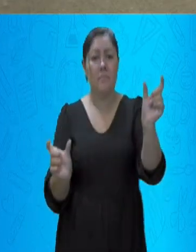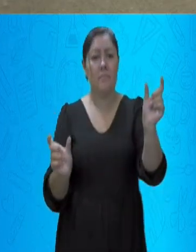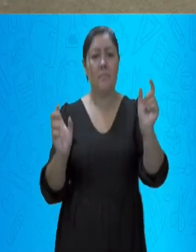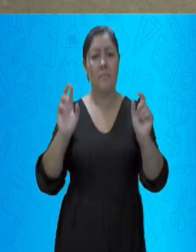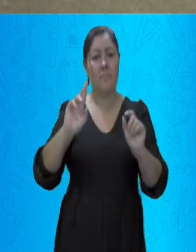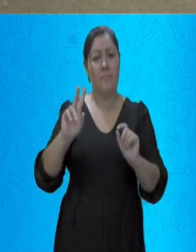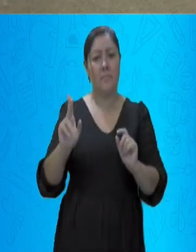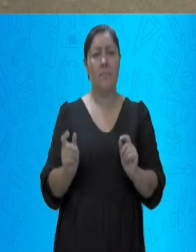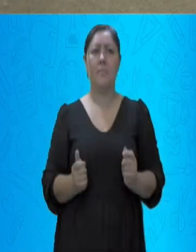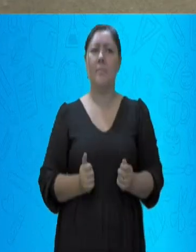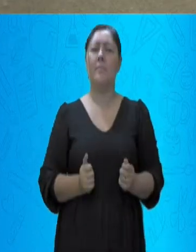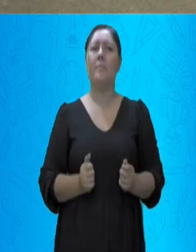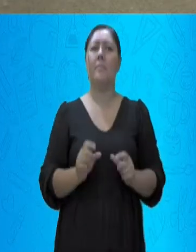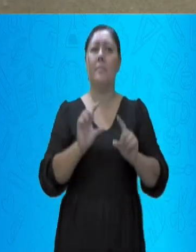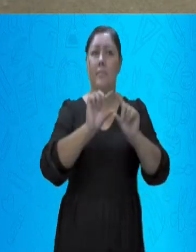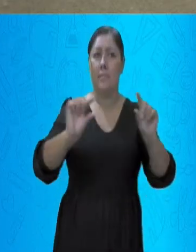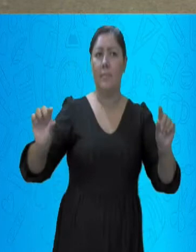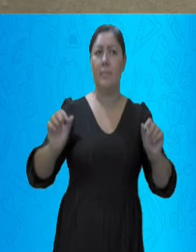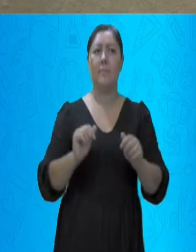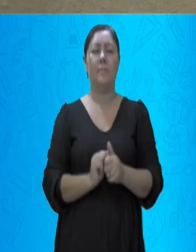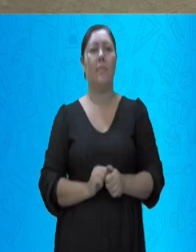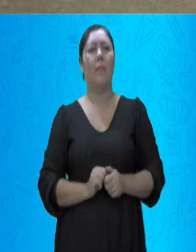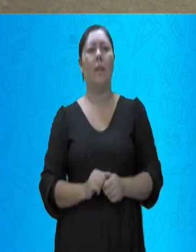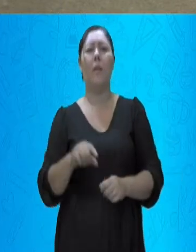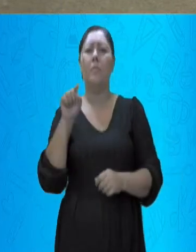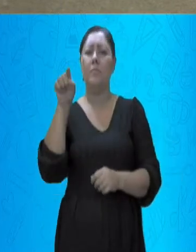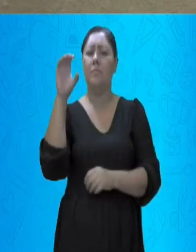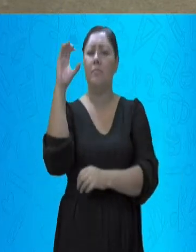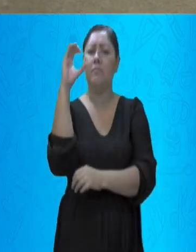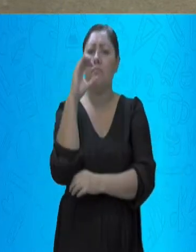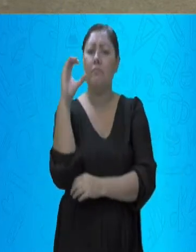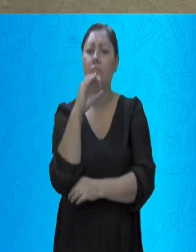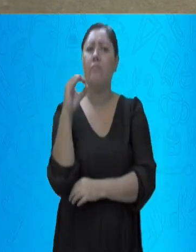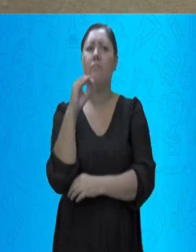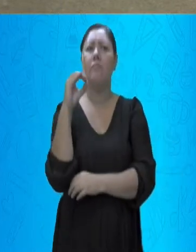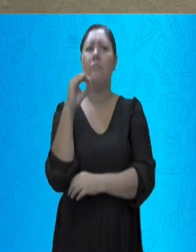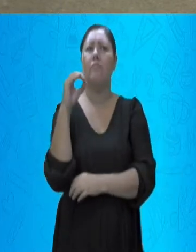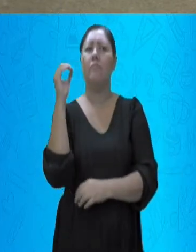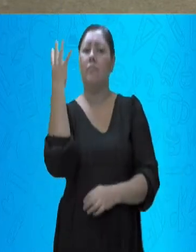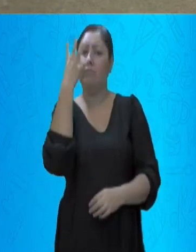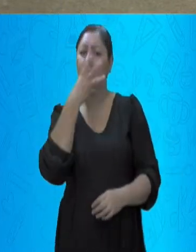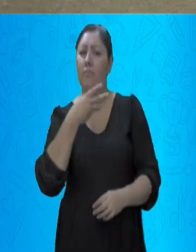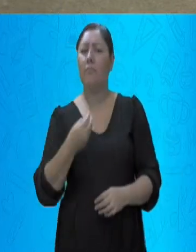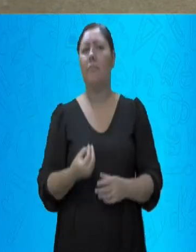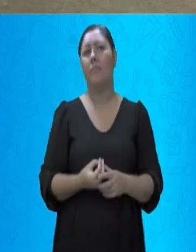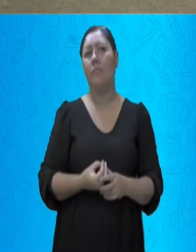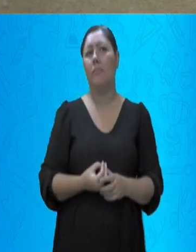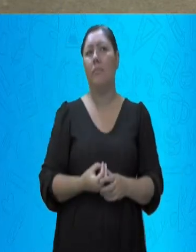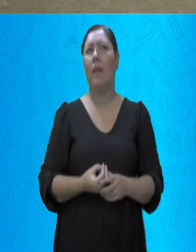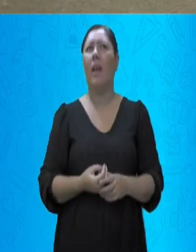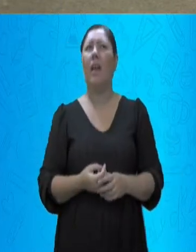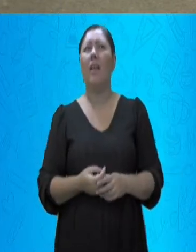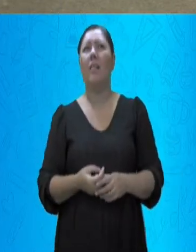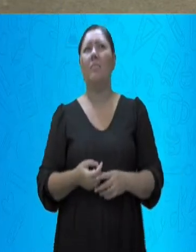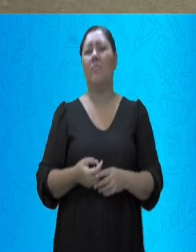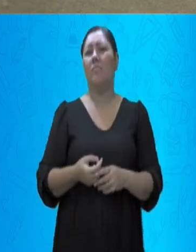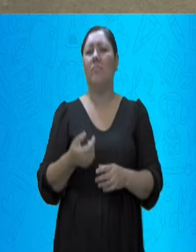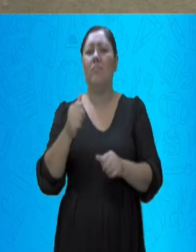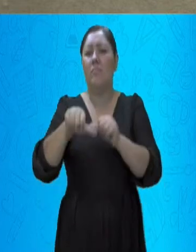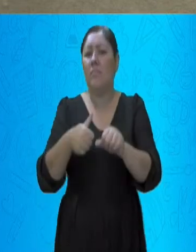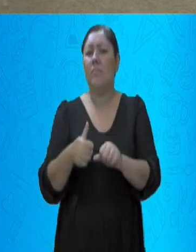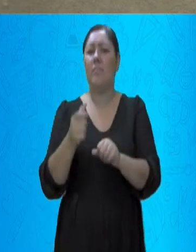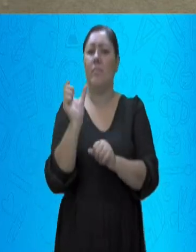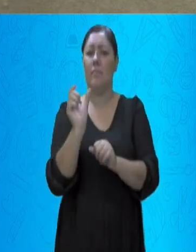belo. Só que agora eu não quero usar a palavra belo novamente, eu quero uma outra palavra que tenha o mesmo significado. Então, vamos lá.